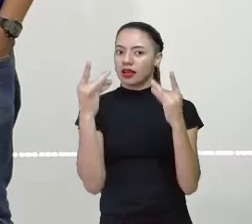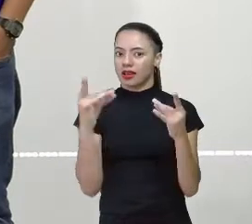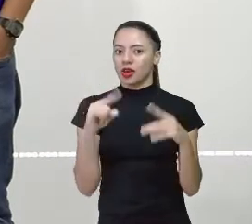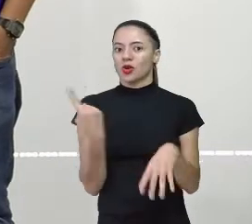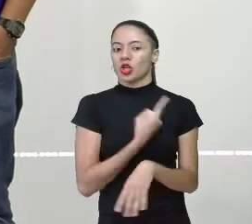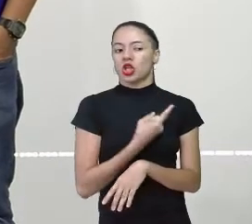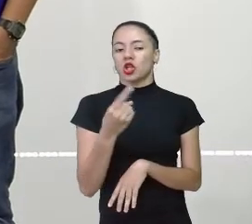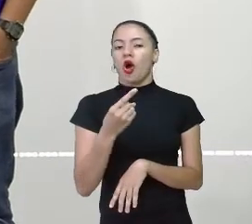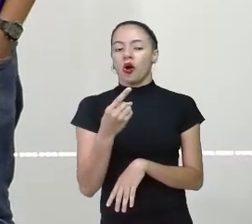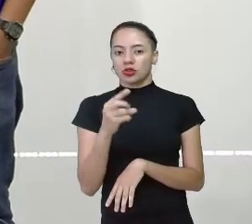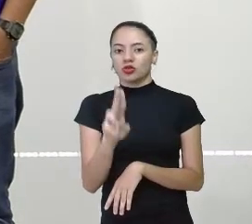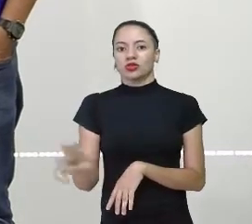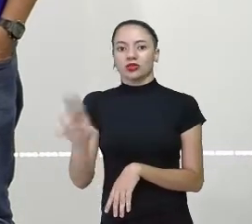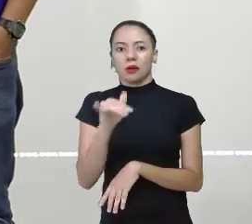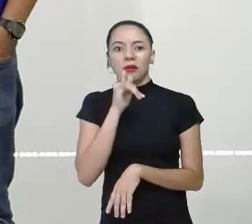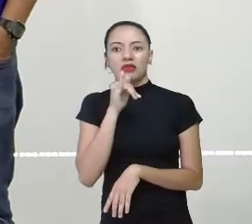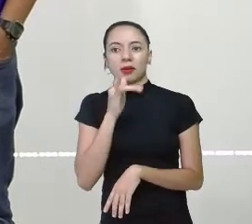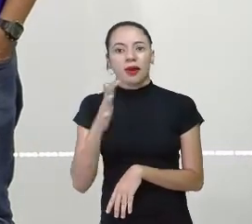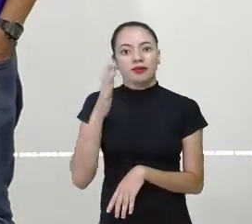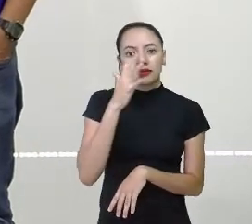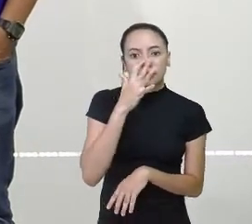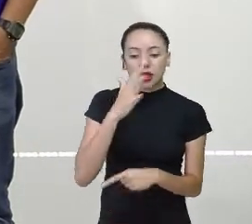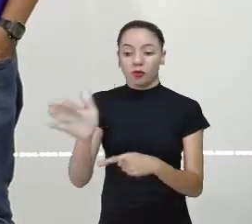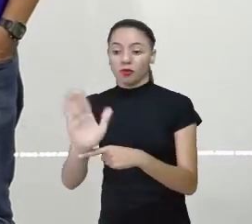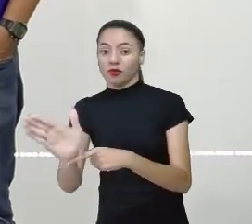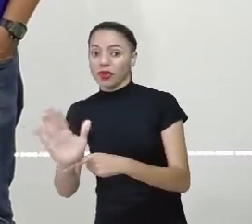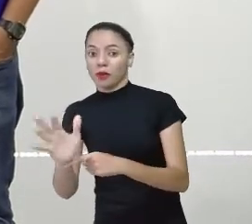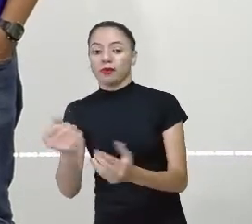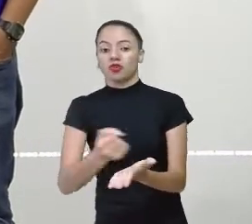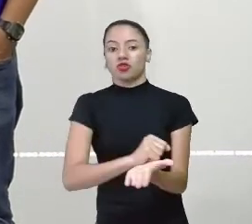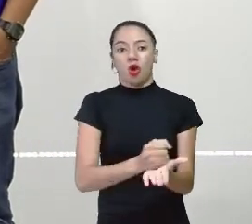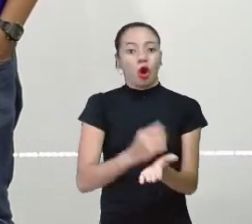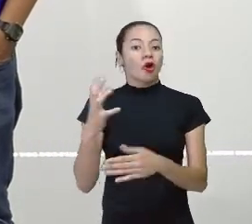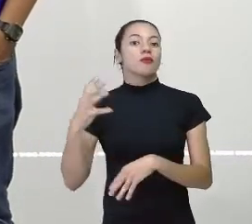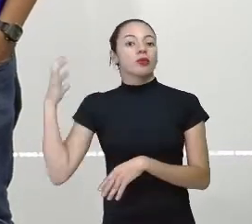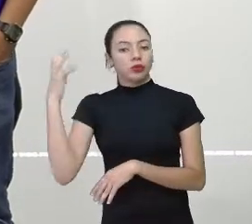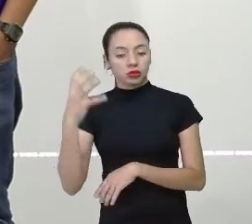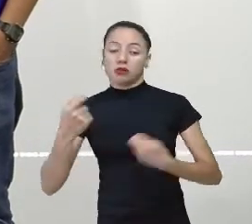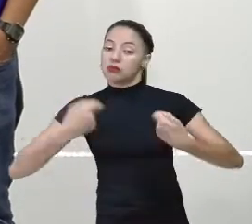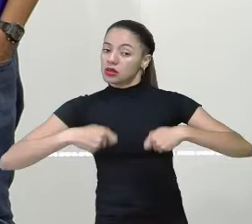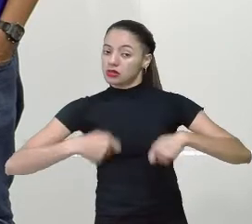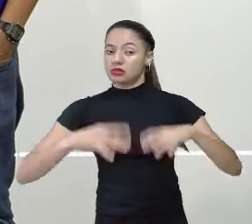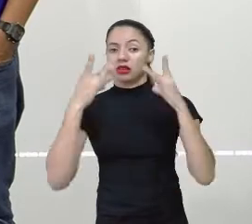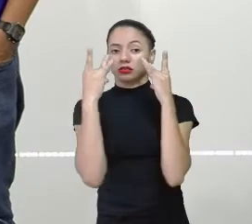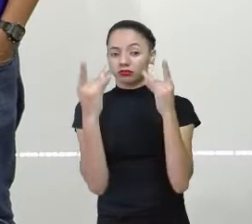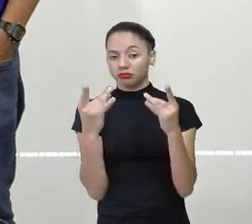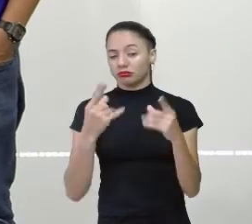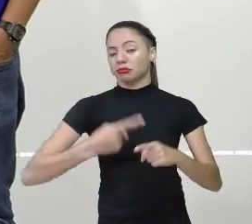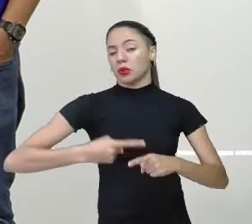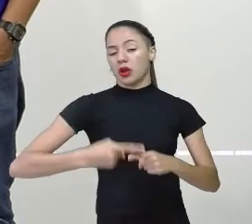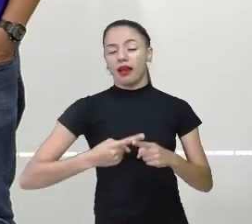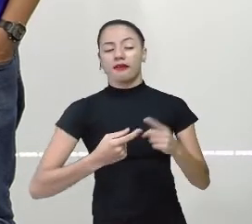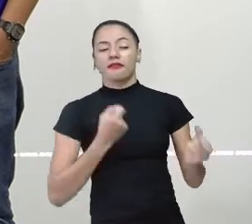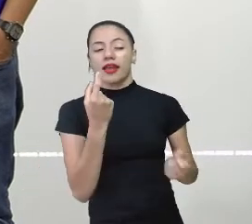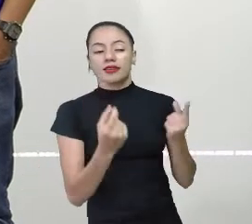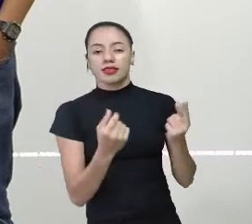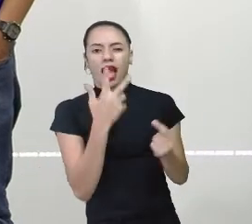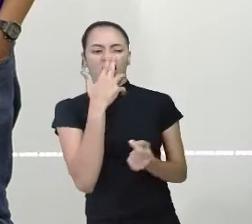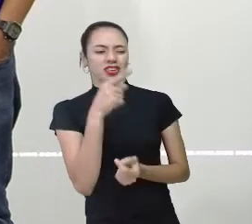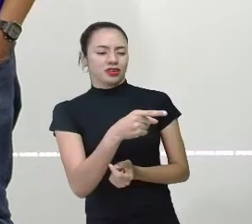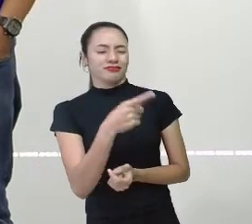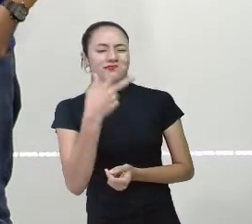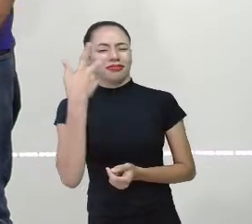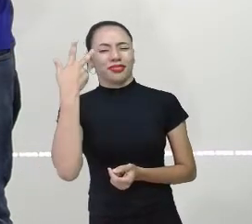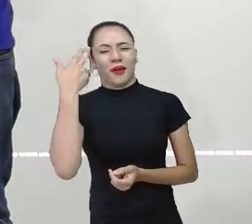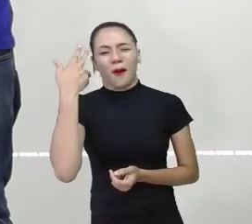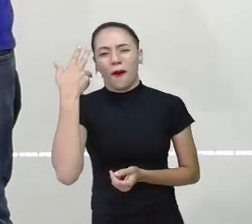através das músicas, né? Dos filmes e alguns exatamente, jogos. Né? Então, porque às vezes a gente acha que isso é normal e